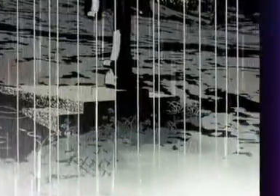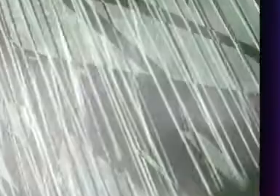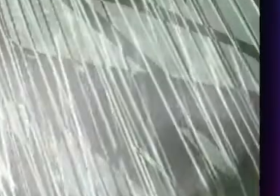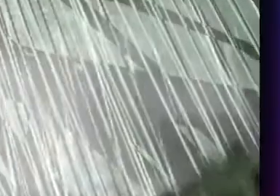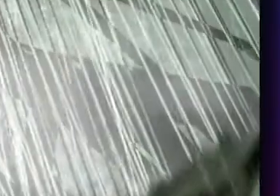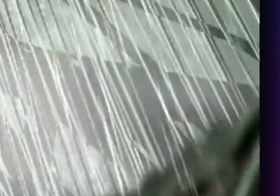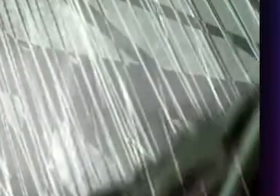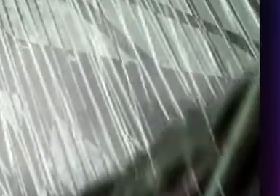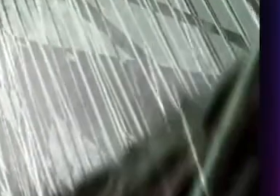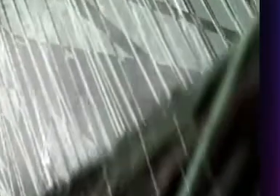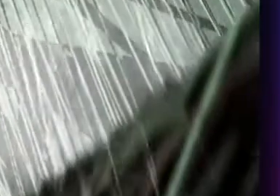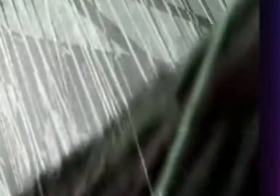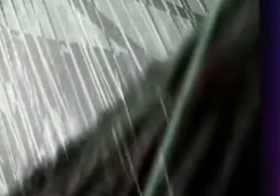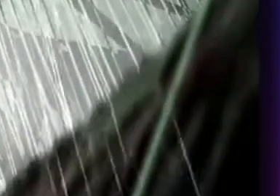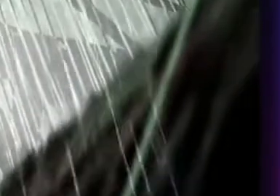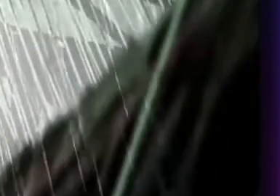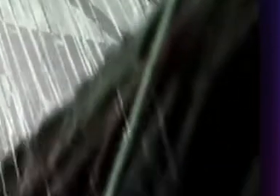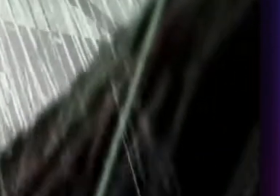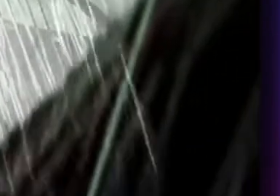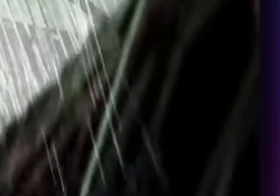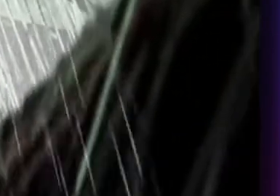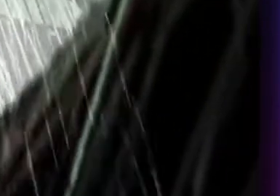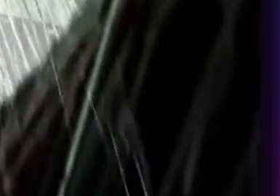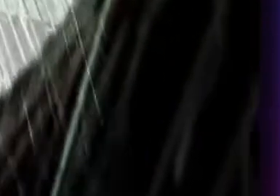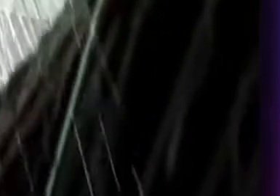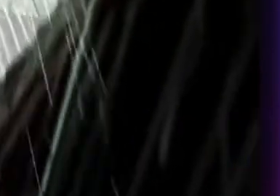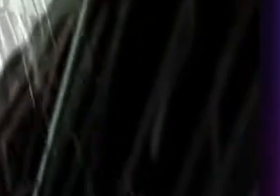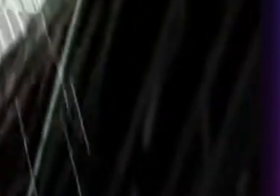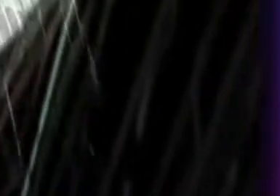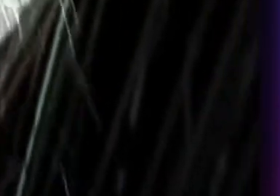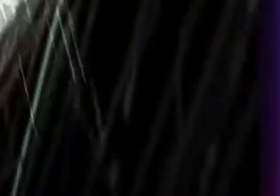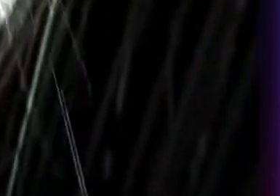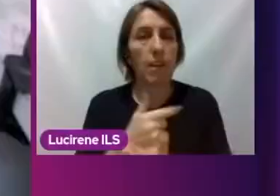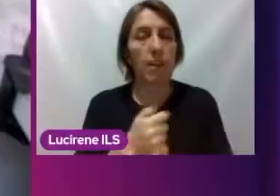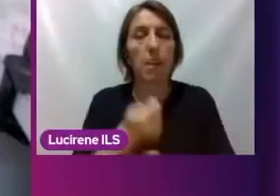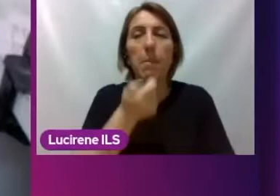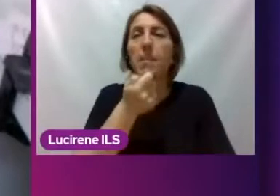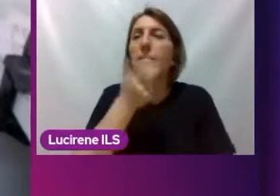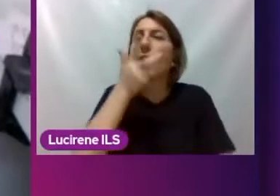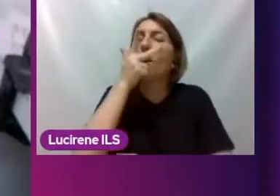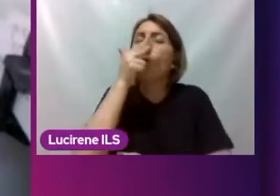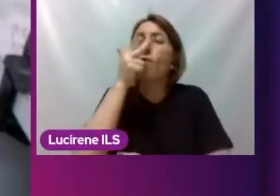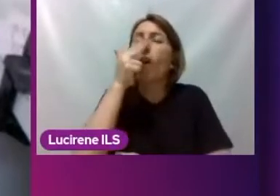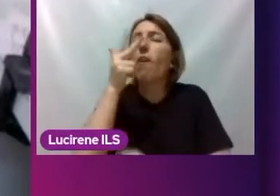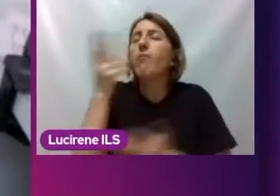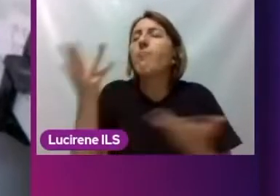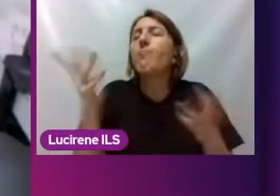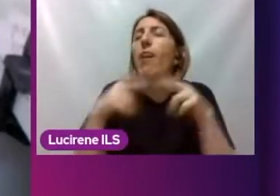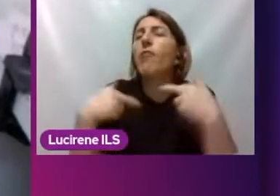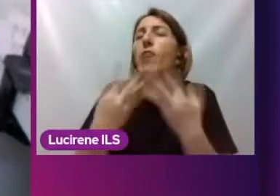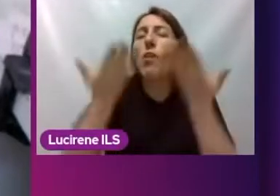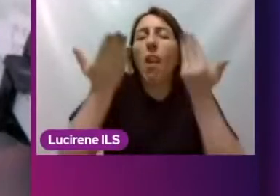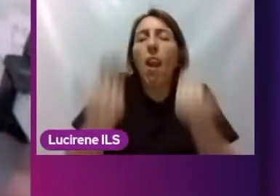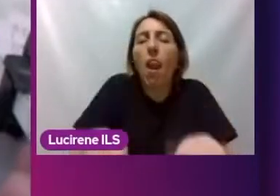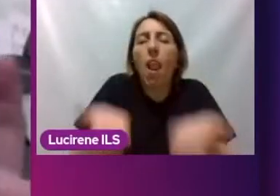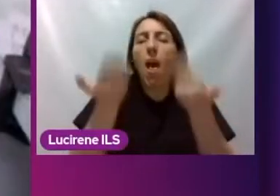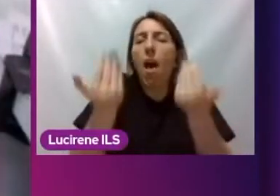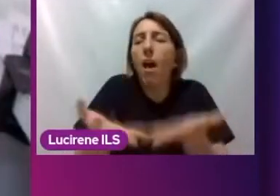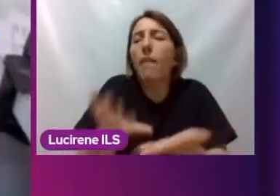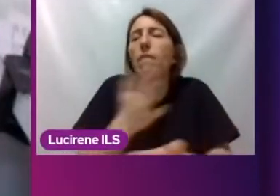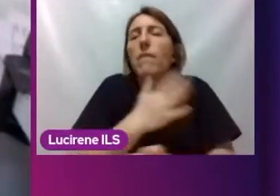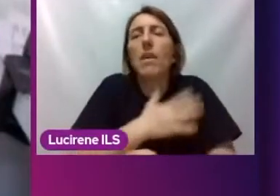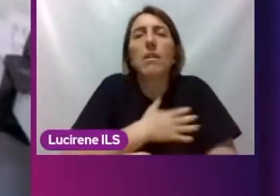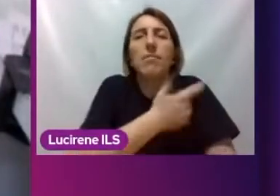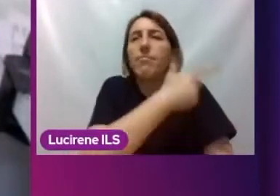uma relação. Muito bom, assim, aquele clima de sessão da tarde, os diálogos maravilhosos. Então você nem se incomoda